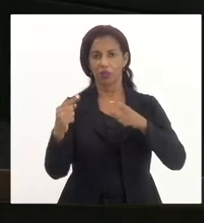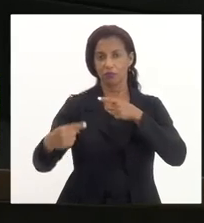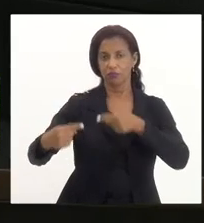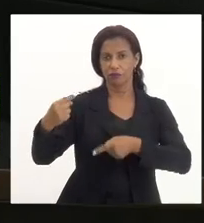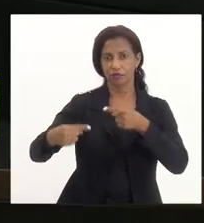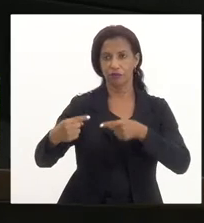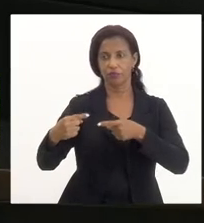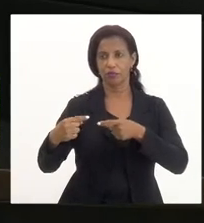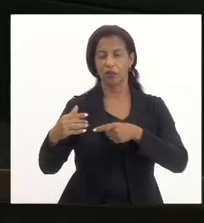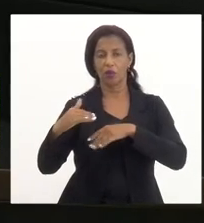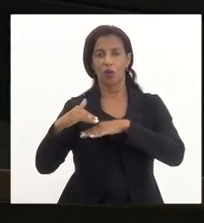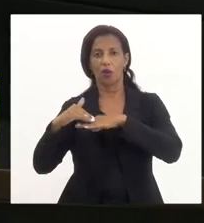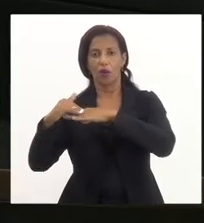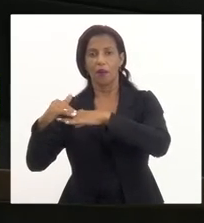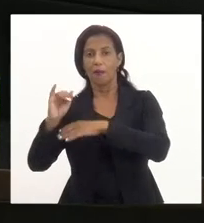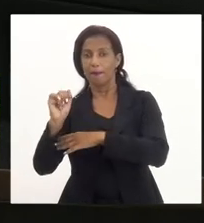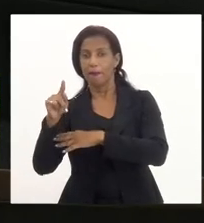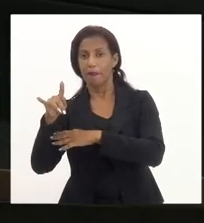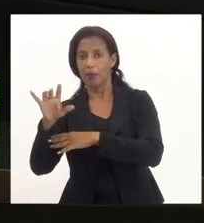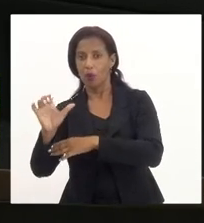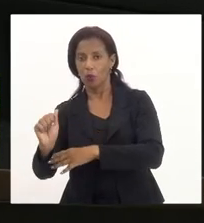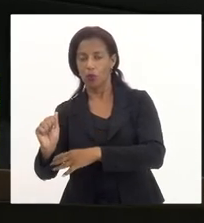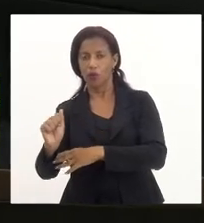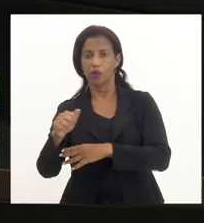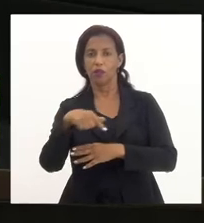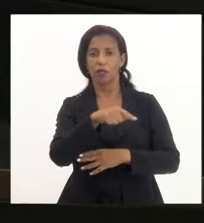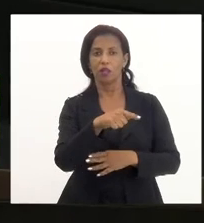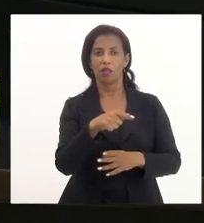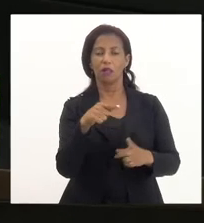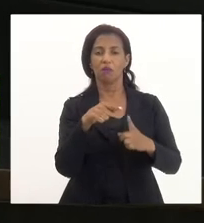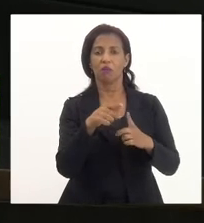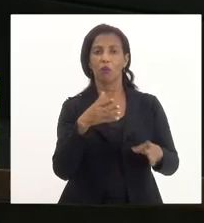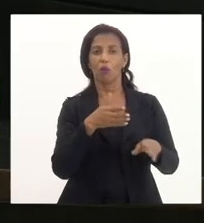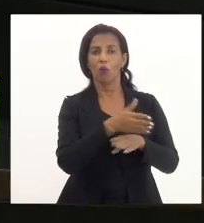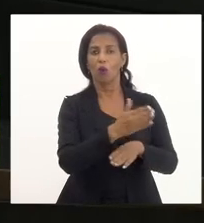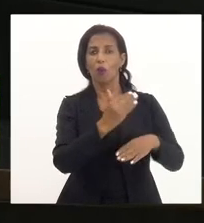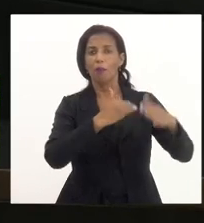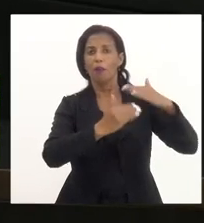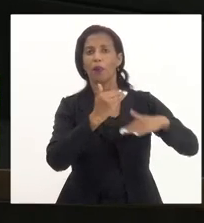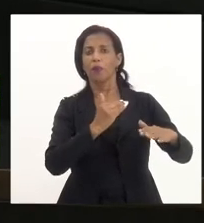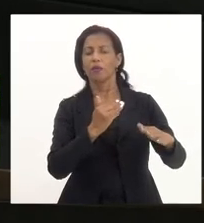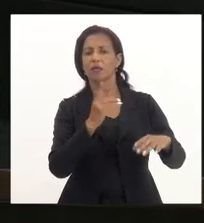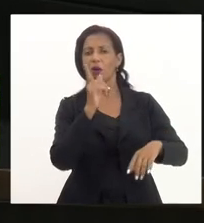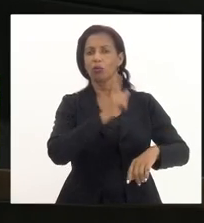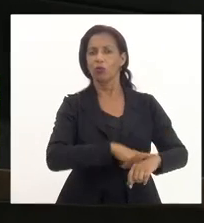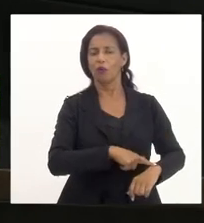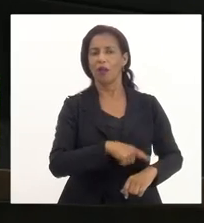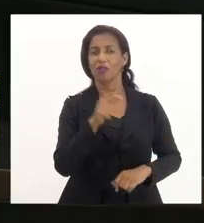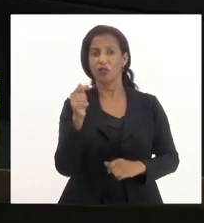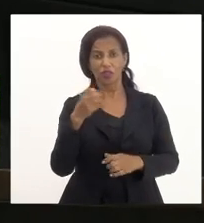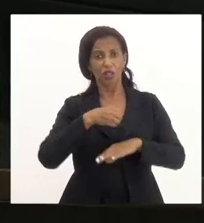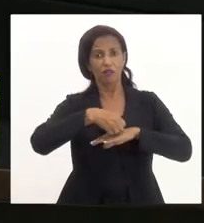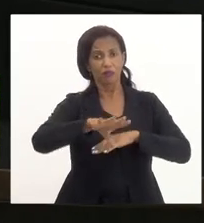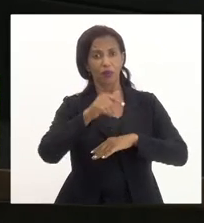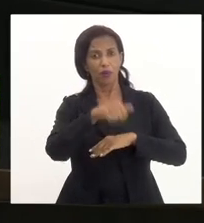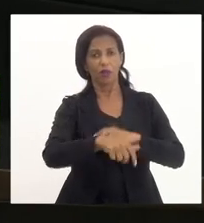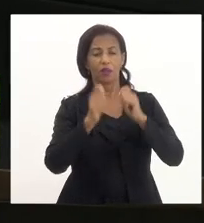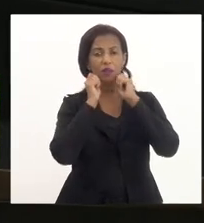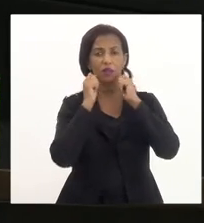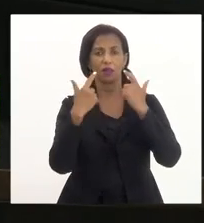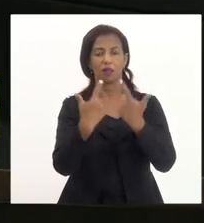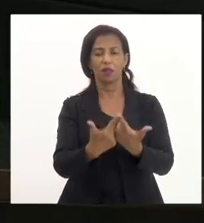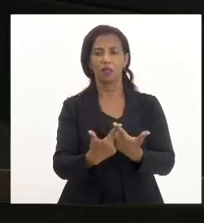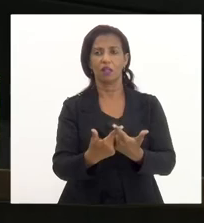discutir conversão em pecúnia EA progressão automática progressão automática nós mandamos aqui para casa